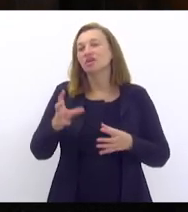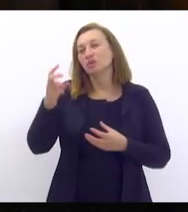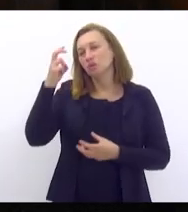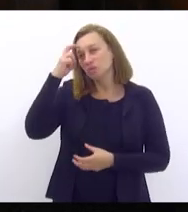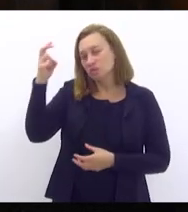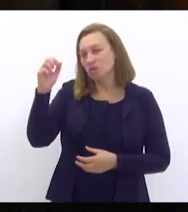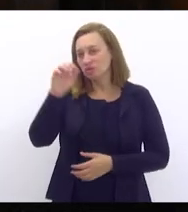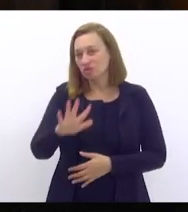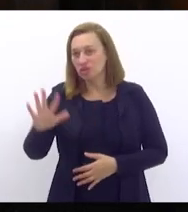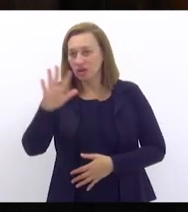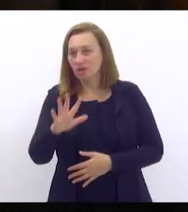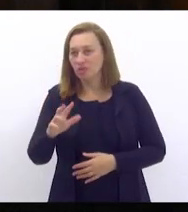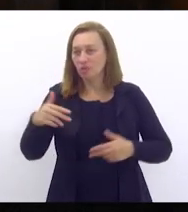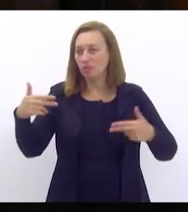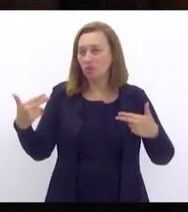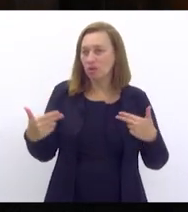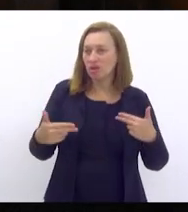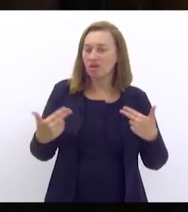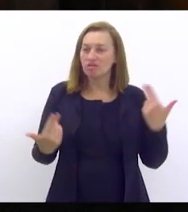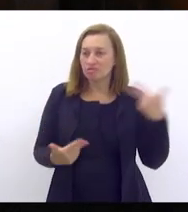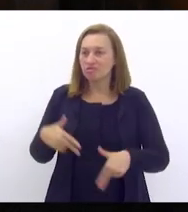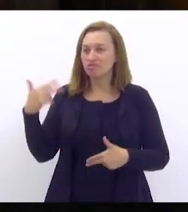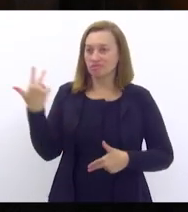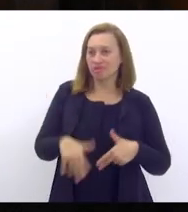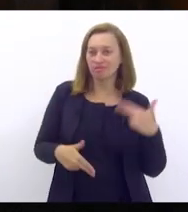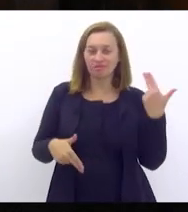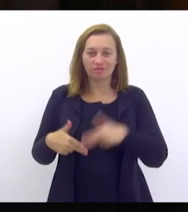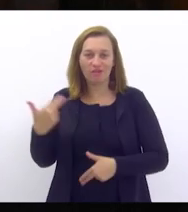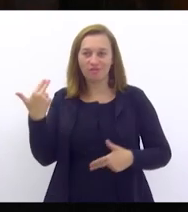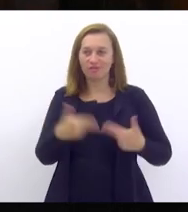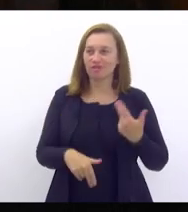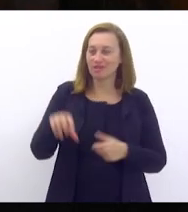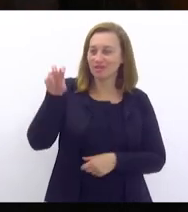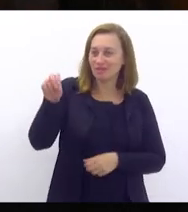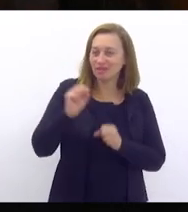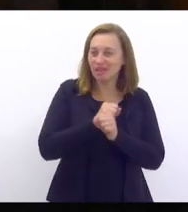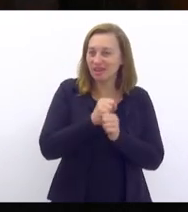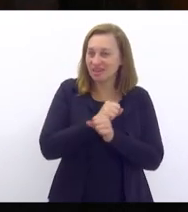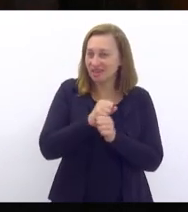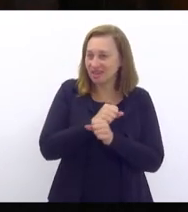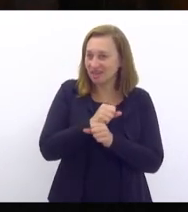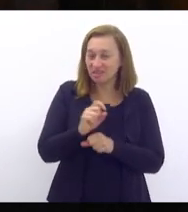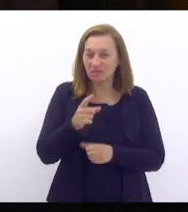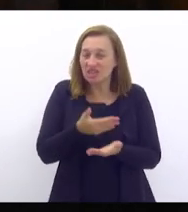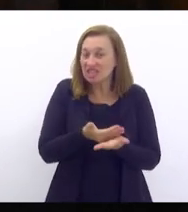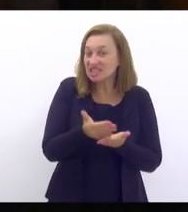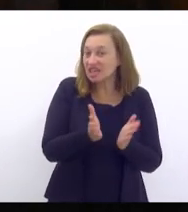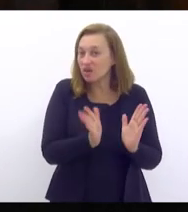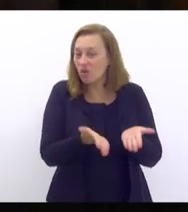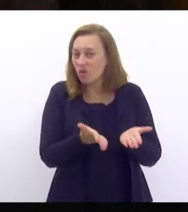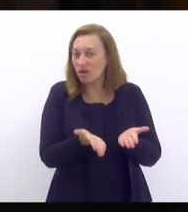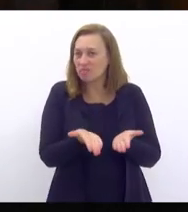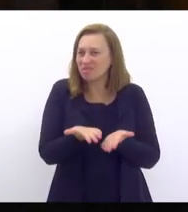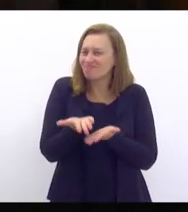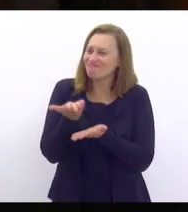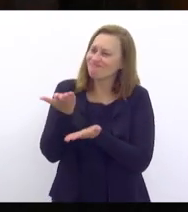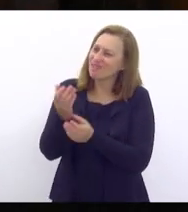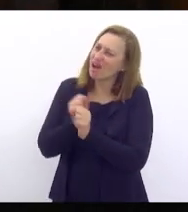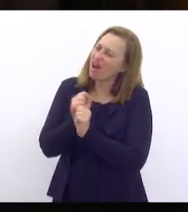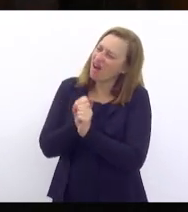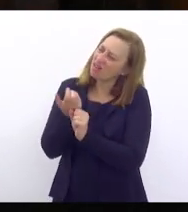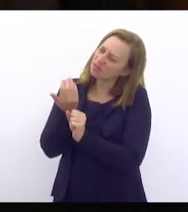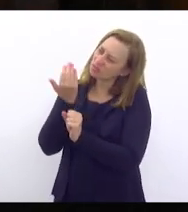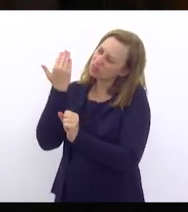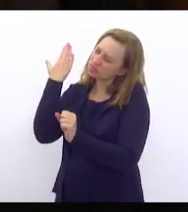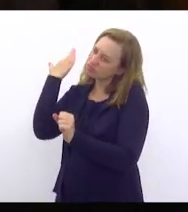geral. O hip-hop, esse ano, faz 50 anos, não é uma manifestação de agora, não começou